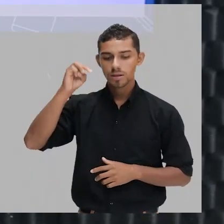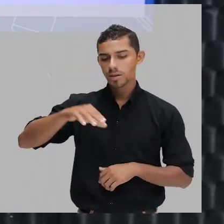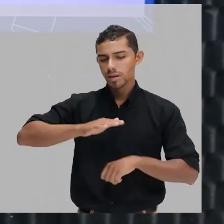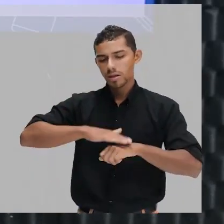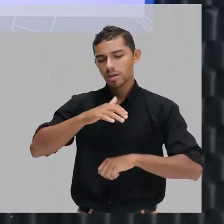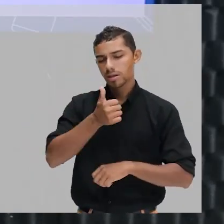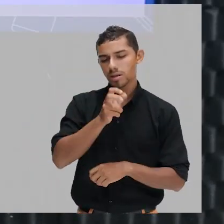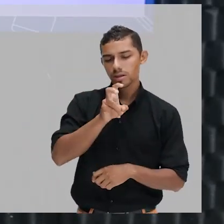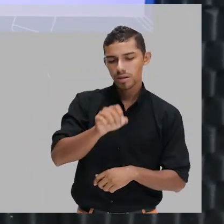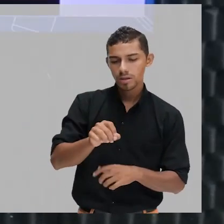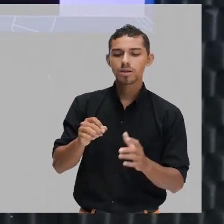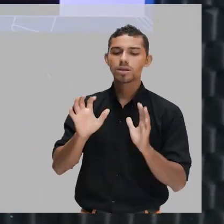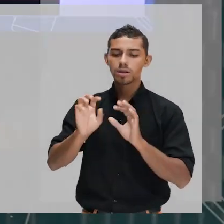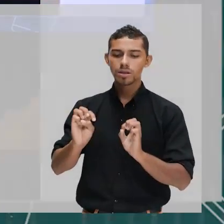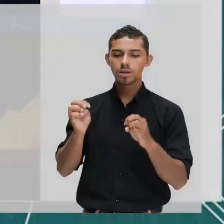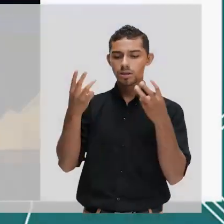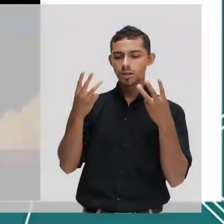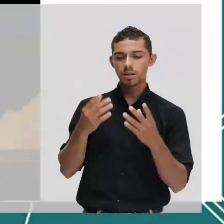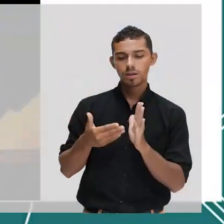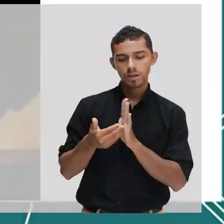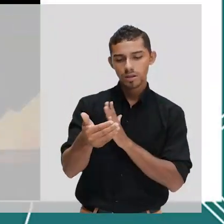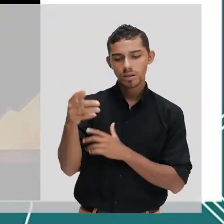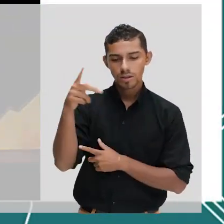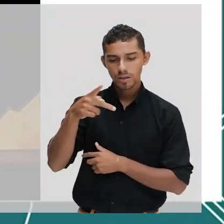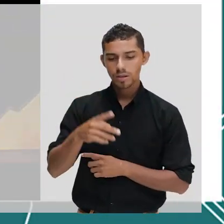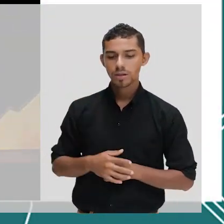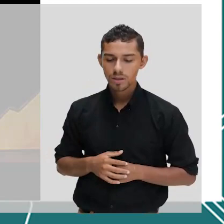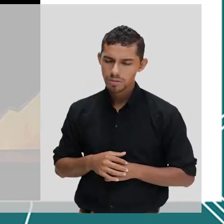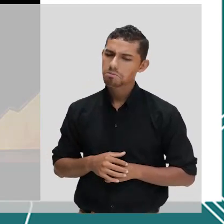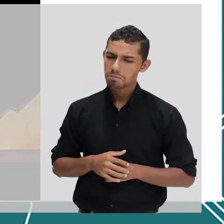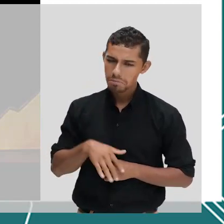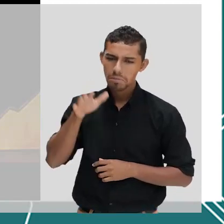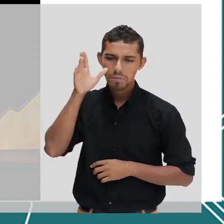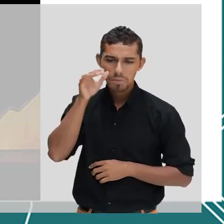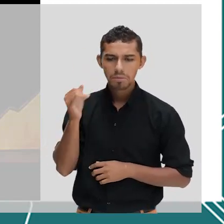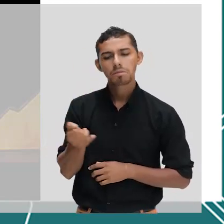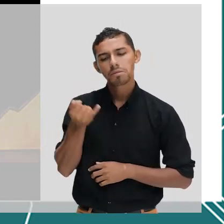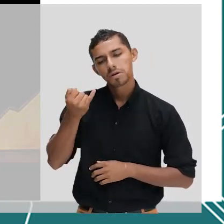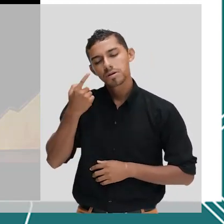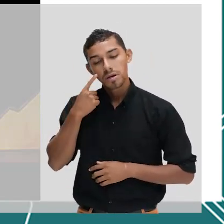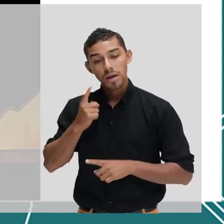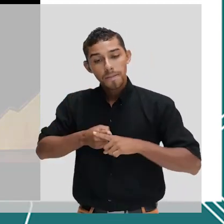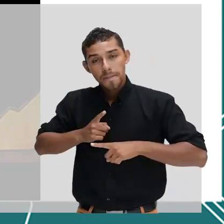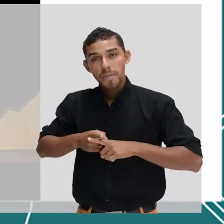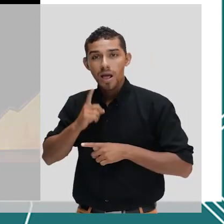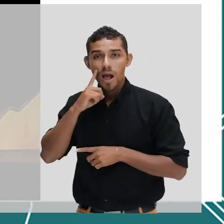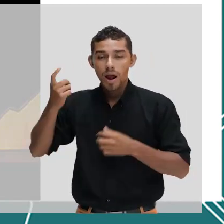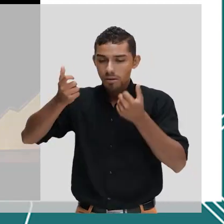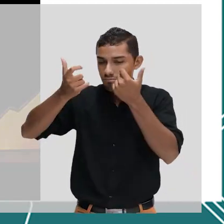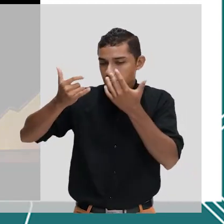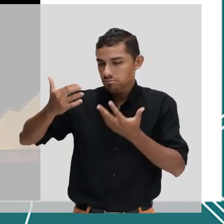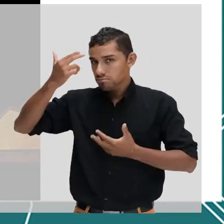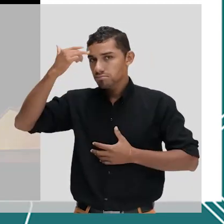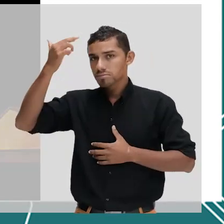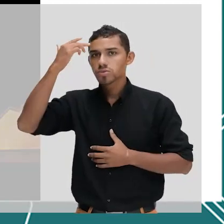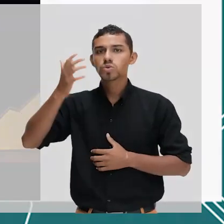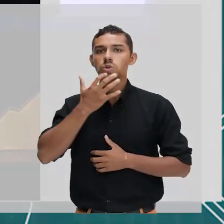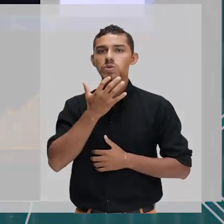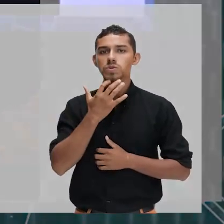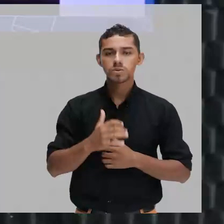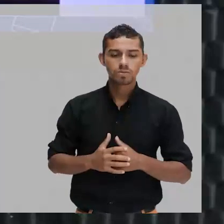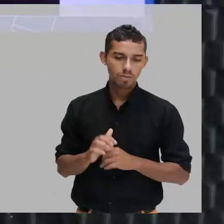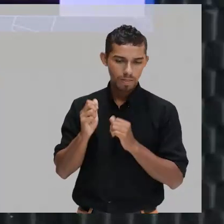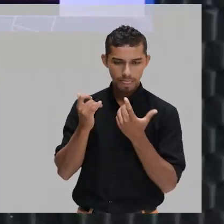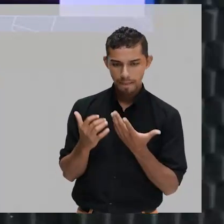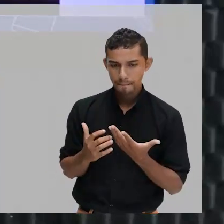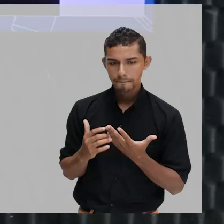150 espetáculos ao longo desse período todo, né? É bem interessante porque vai contando histórias que a gente conhece, que é a história do